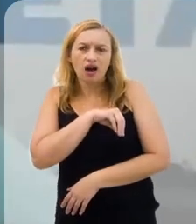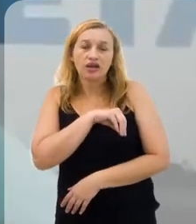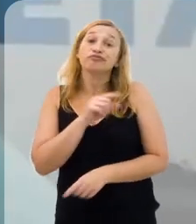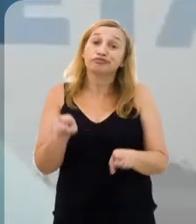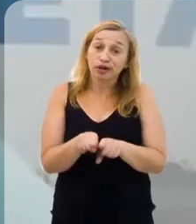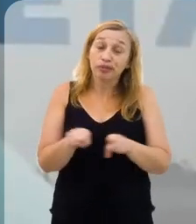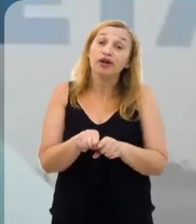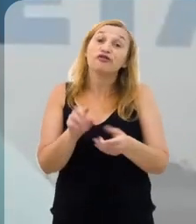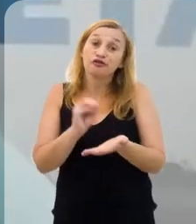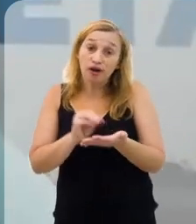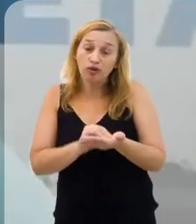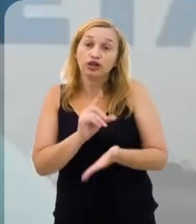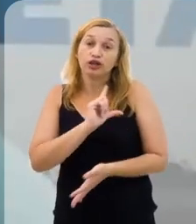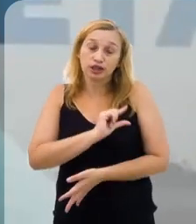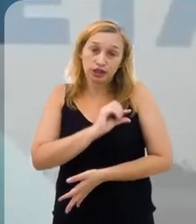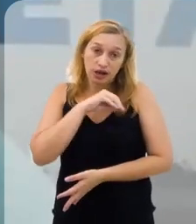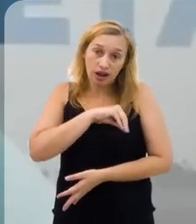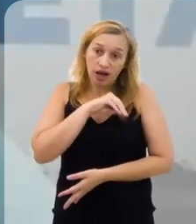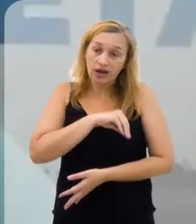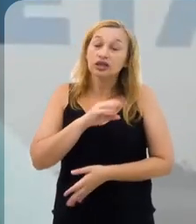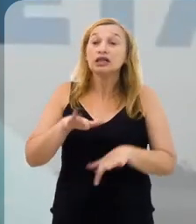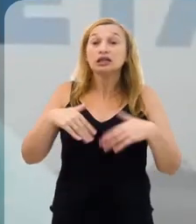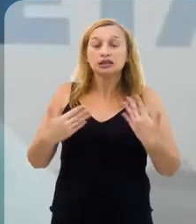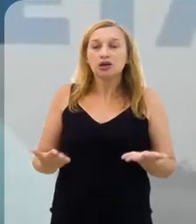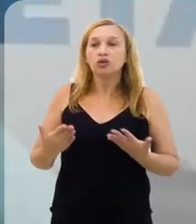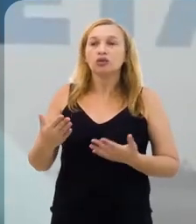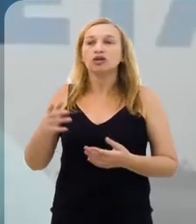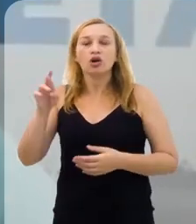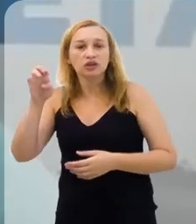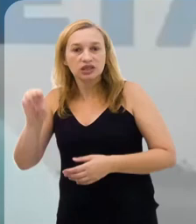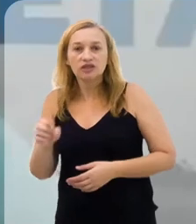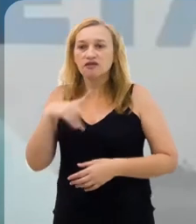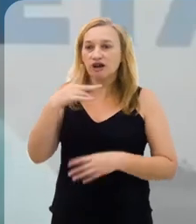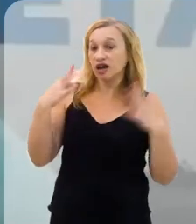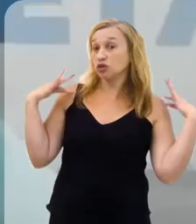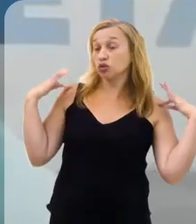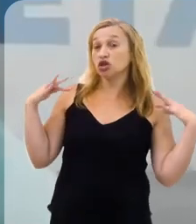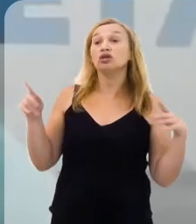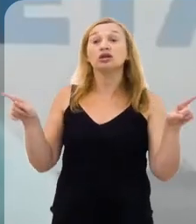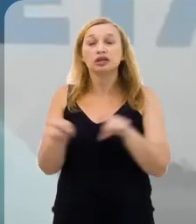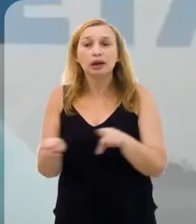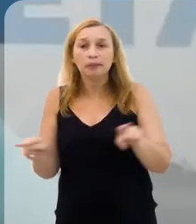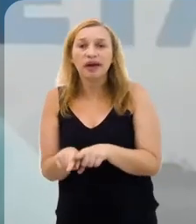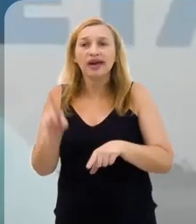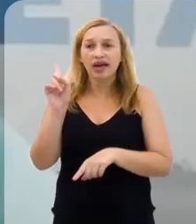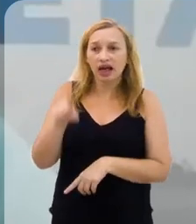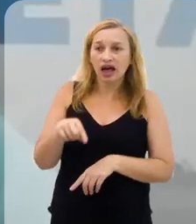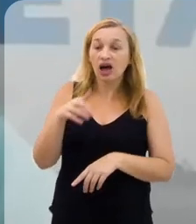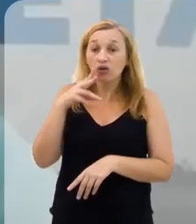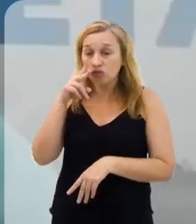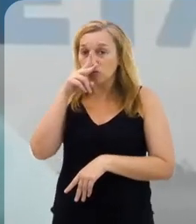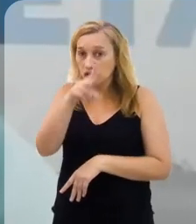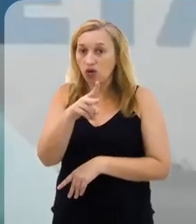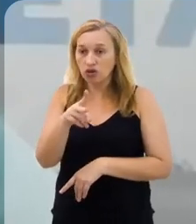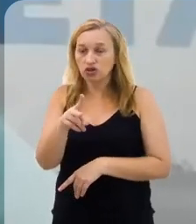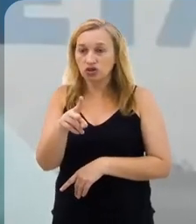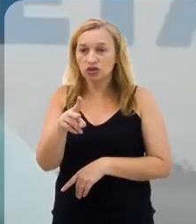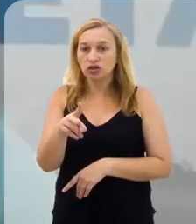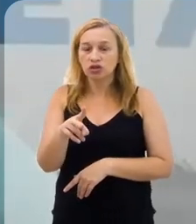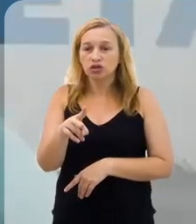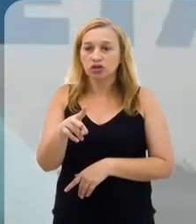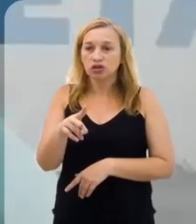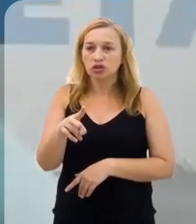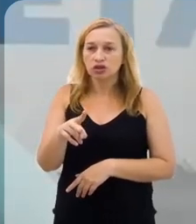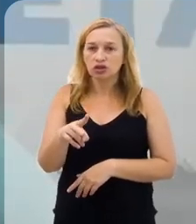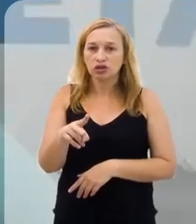redução de renda, até ausência da mesma. Então, quando a Rosana coloca a questão do turismo, ele é também